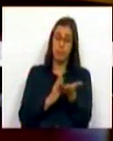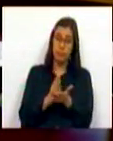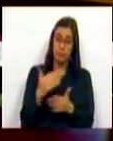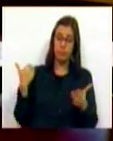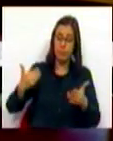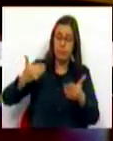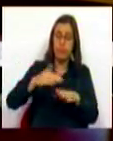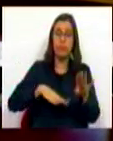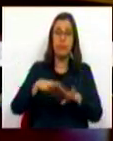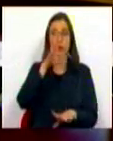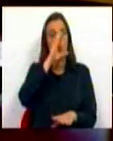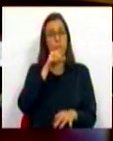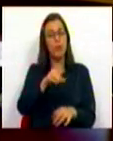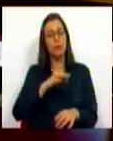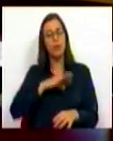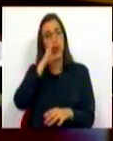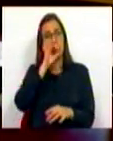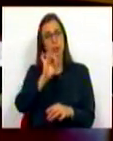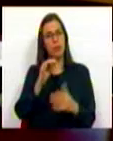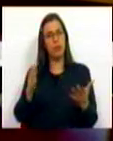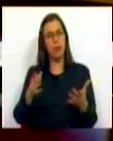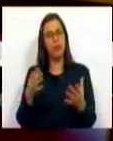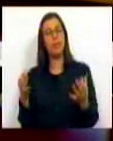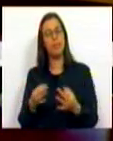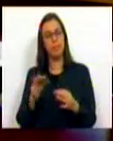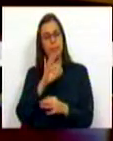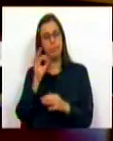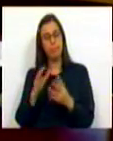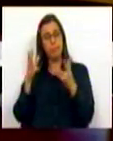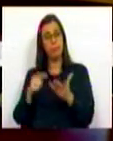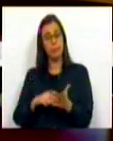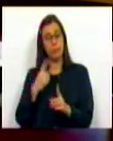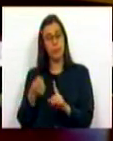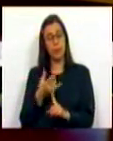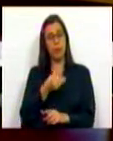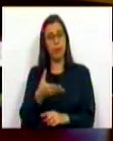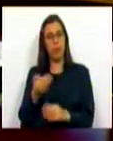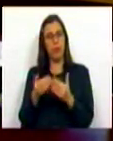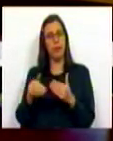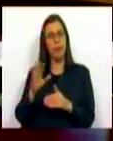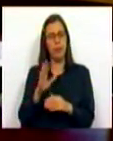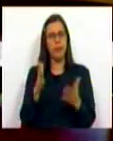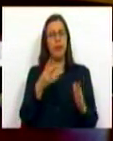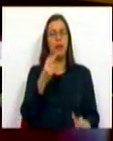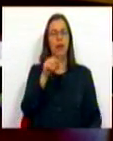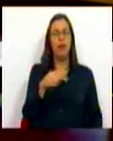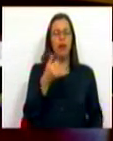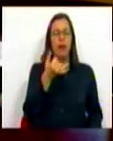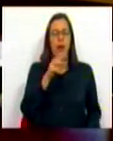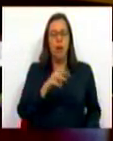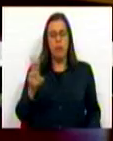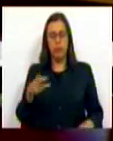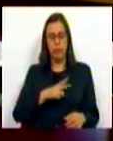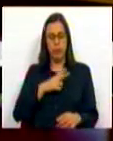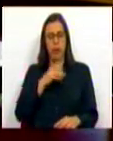tem vindo a ser feito pelo Sr. Ministro e pelo seu Ministério, e embora a dotação orçamental para 2017 seja superior em cerca de 2,2 milhões de euros